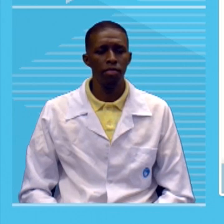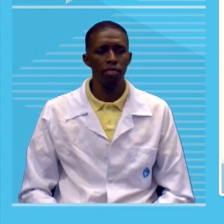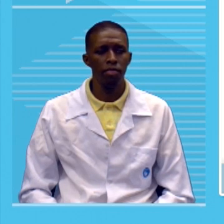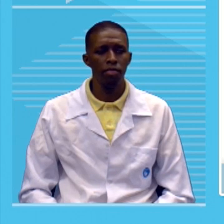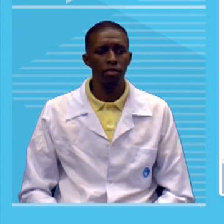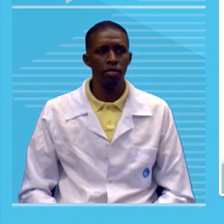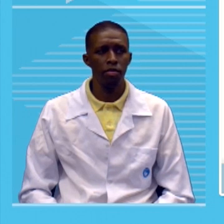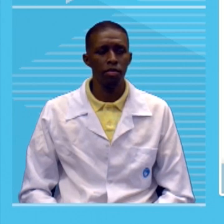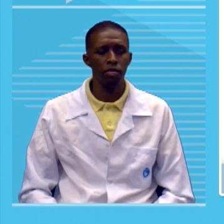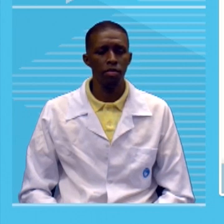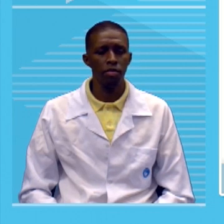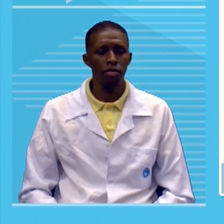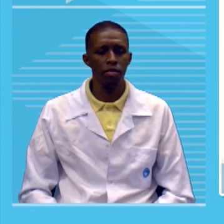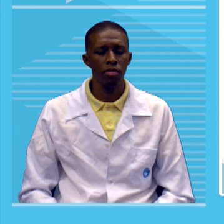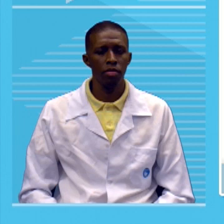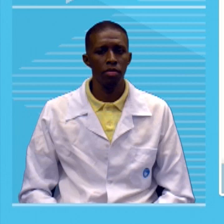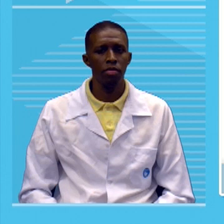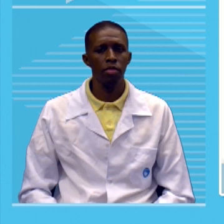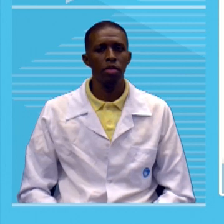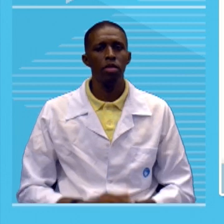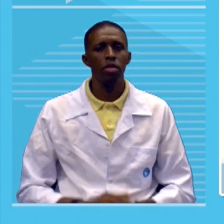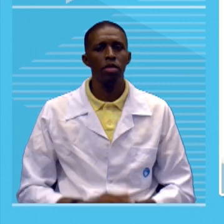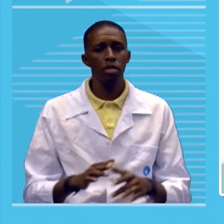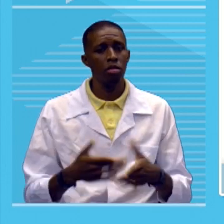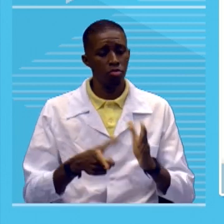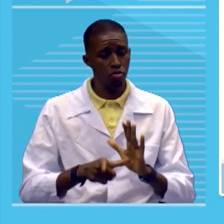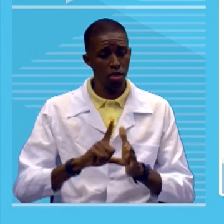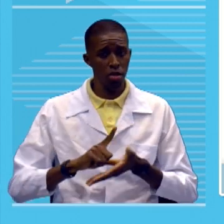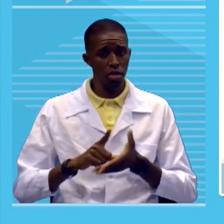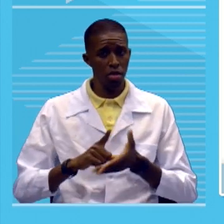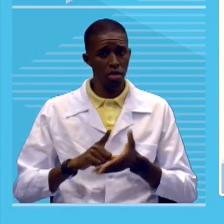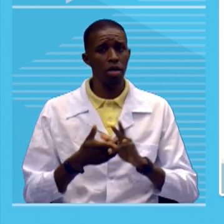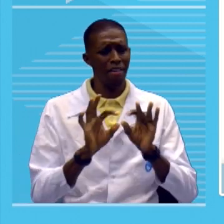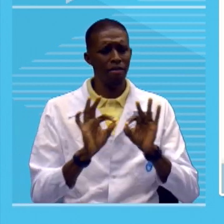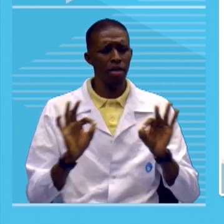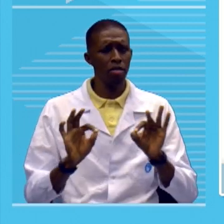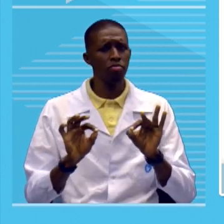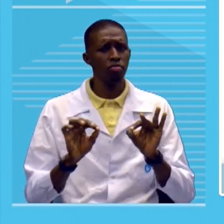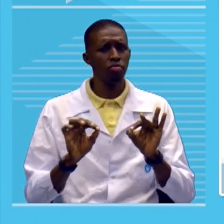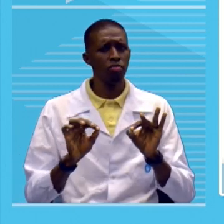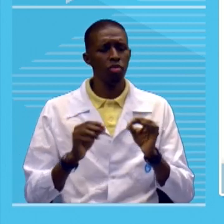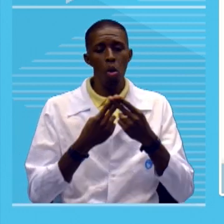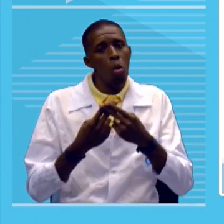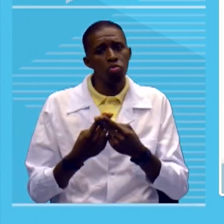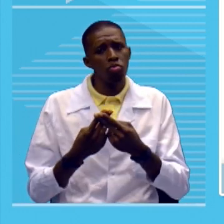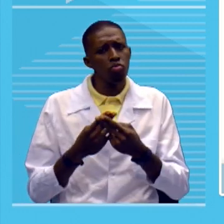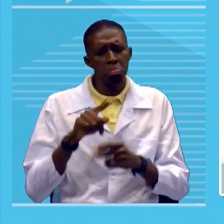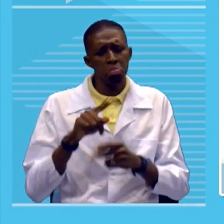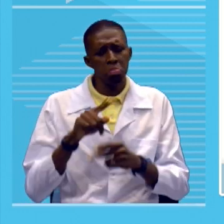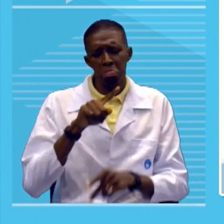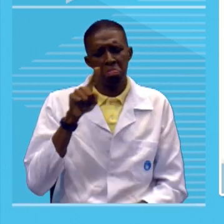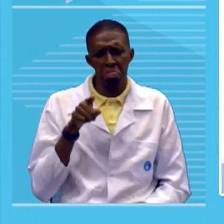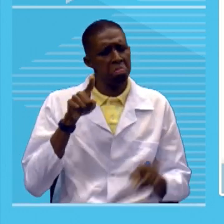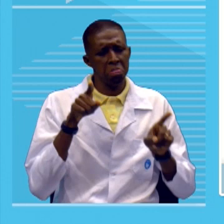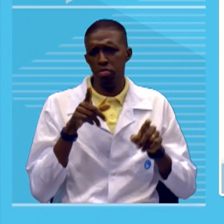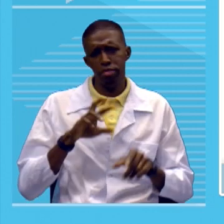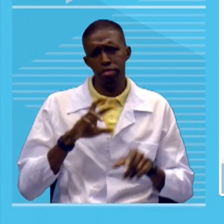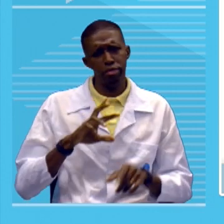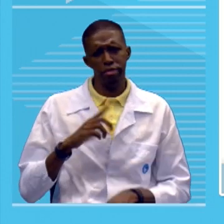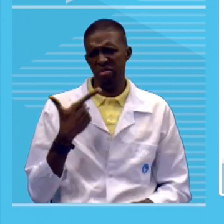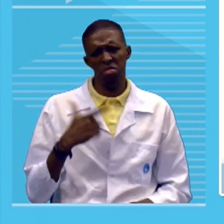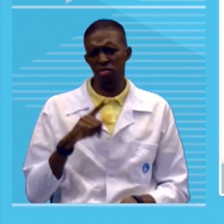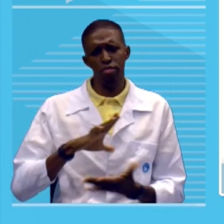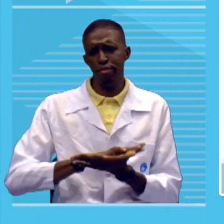Tá? Então, em um primeiro momento, a sequência apresenta em um, né? A presente em um, ela não faz